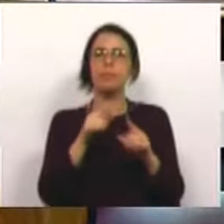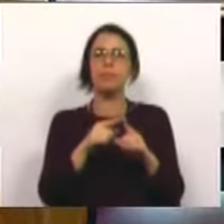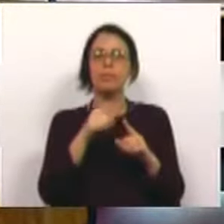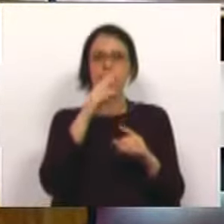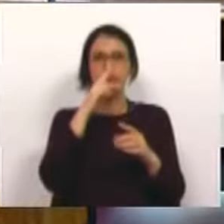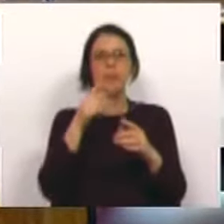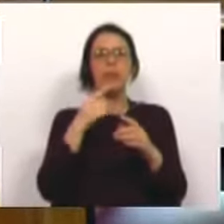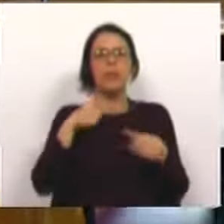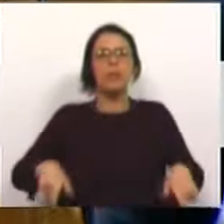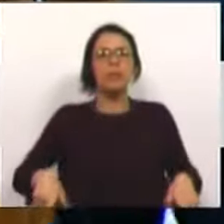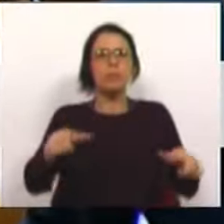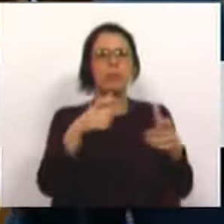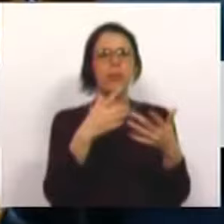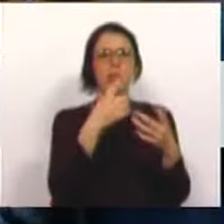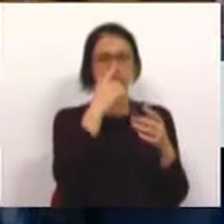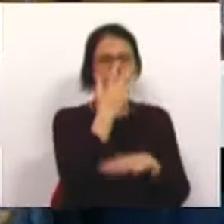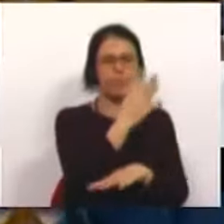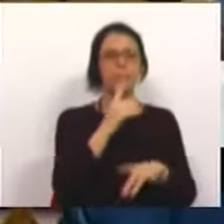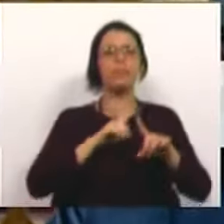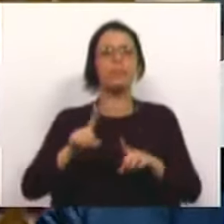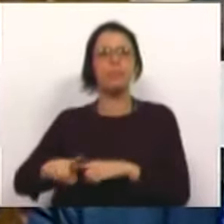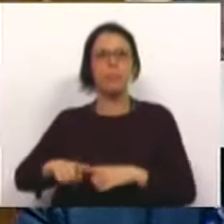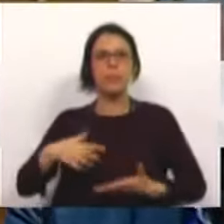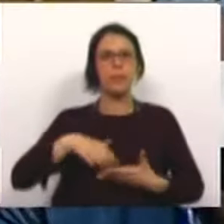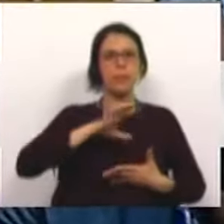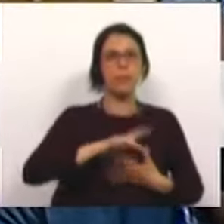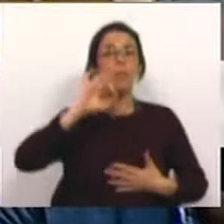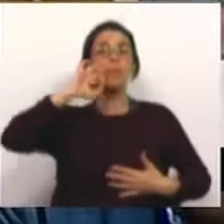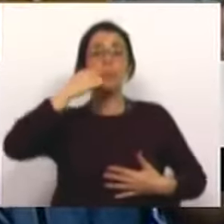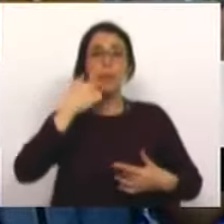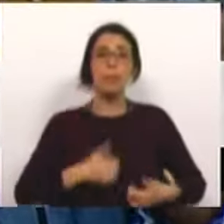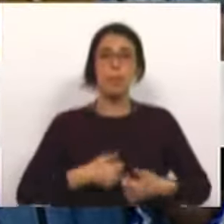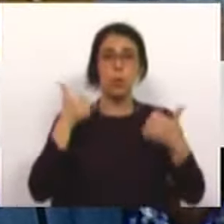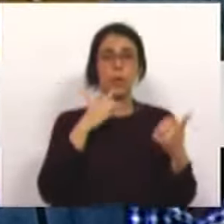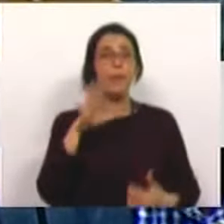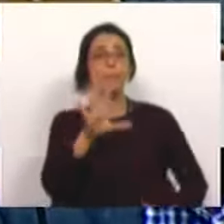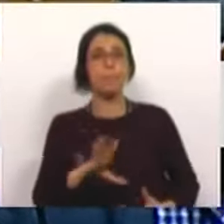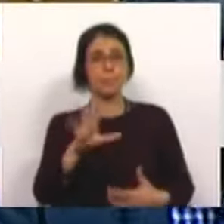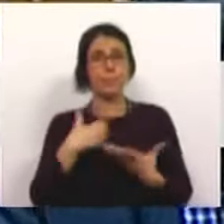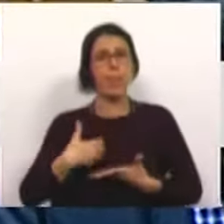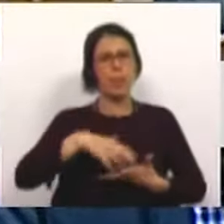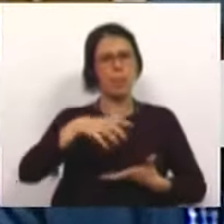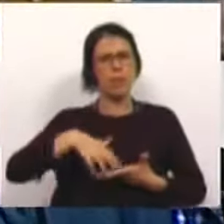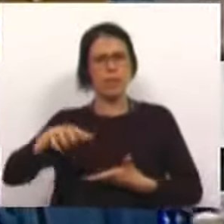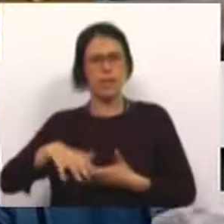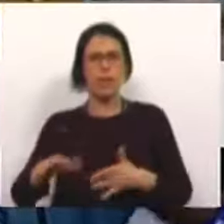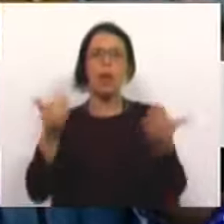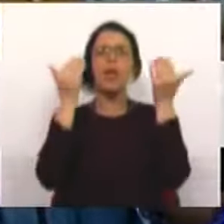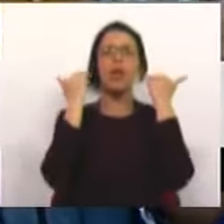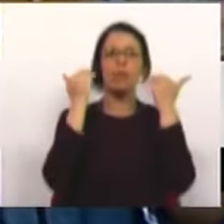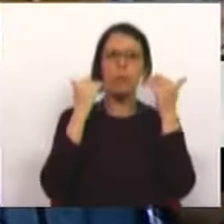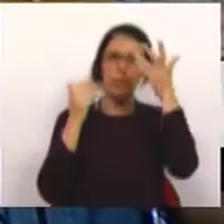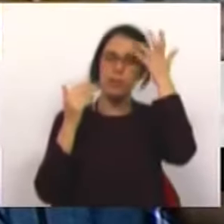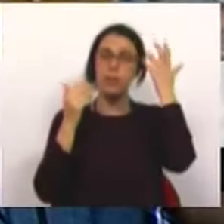de combustível, indenização dos diferentes intervenientes prejudicados e melhoria dos mecanismos de indenização, informação